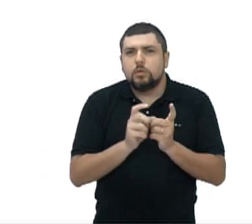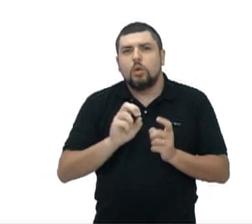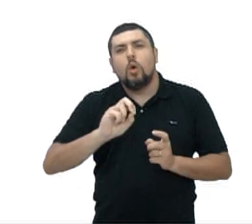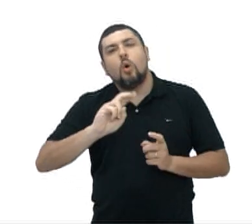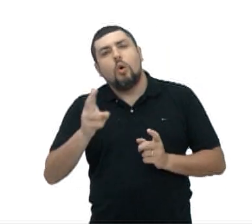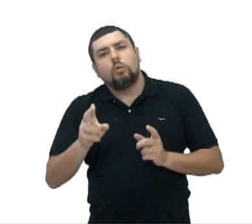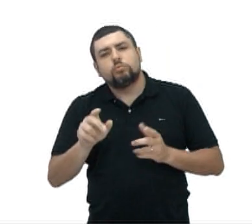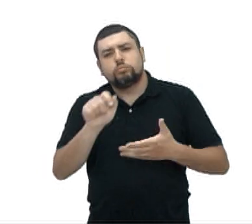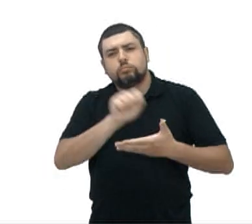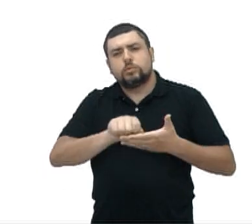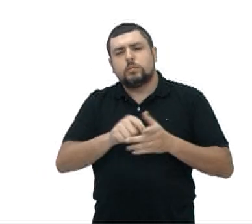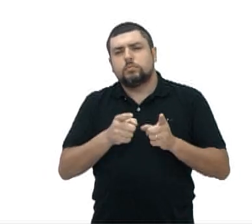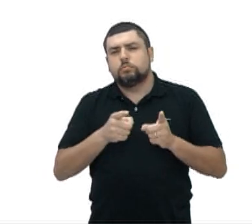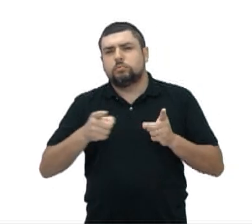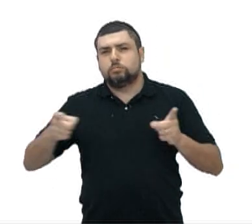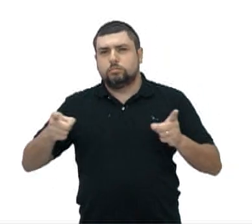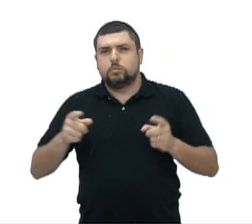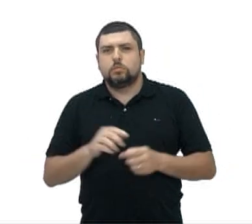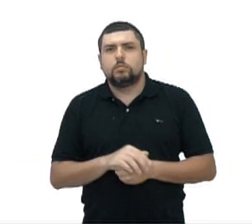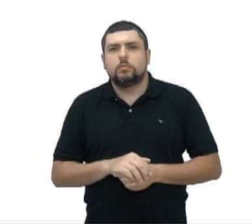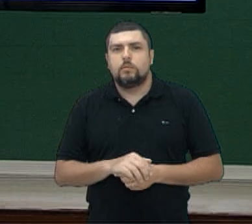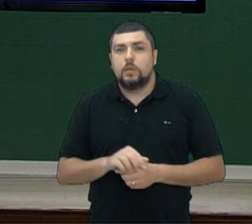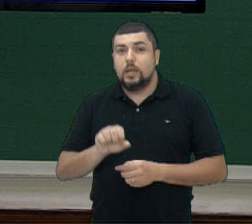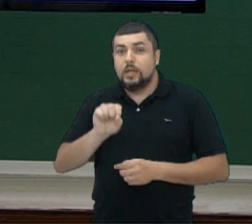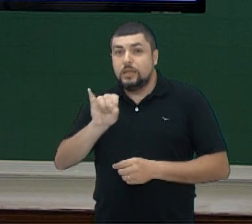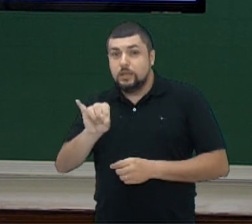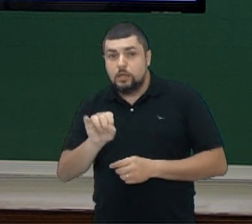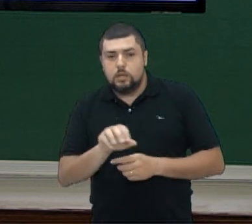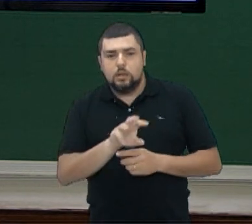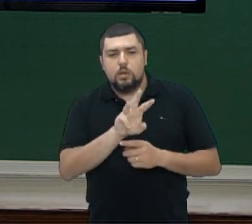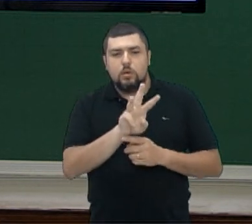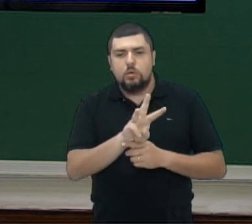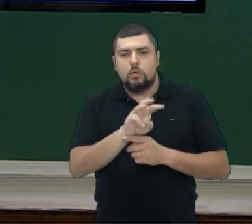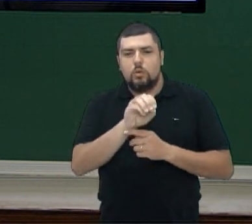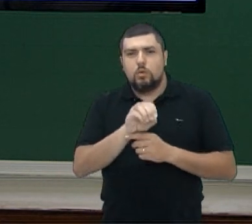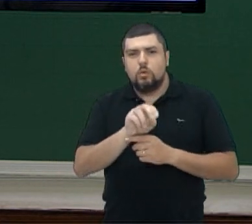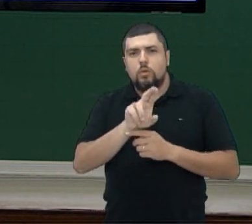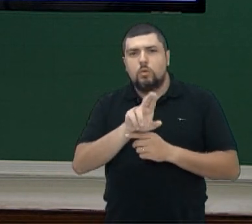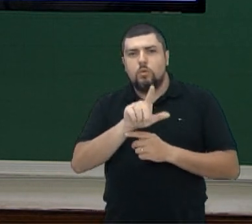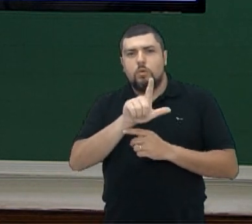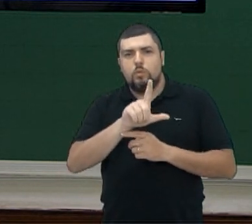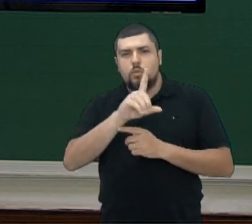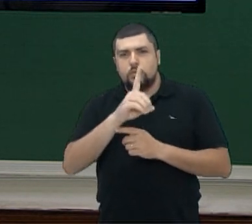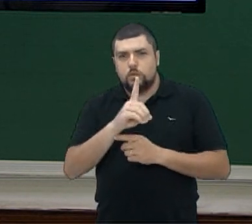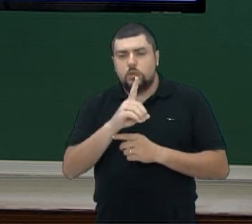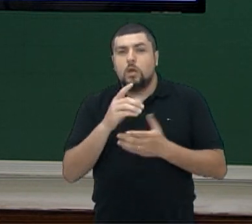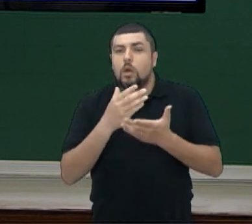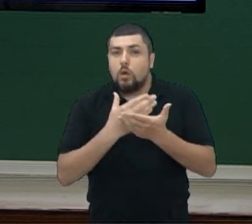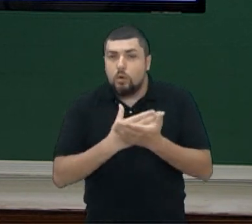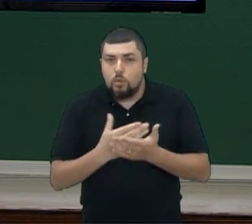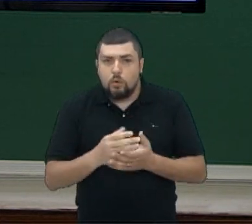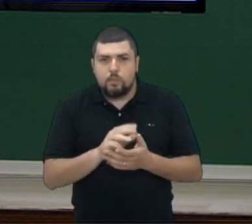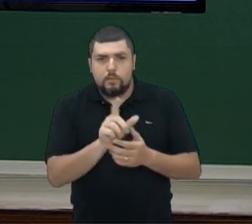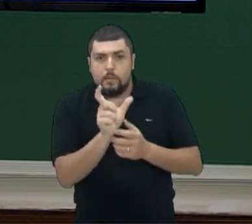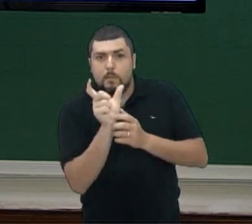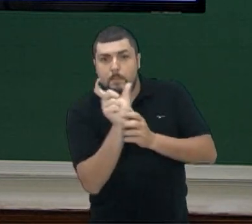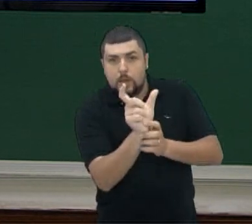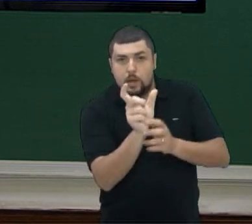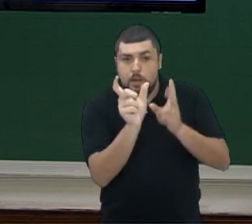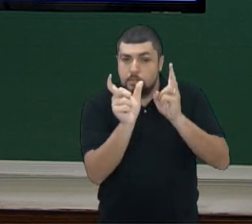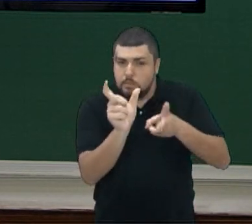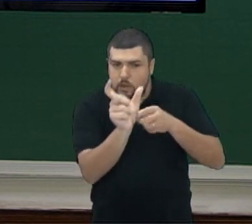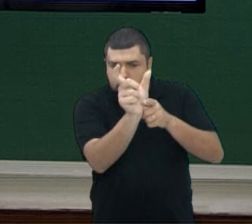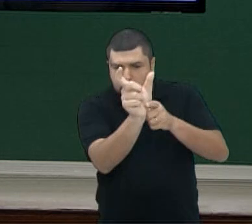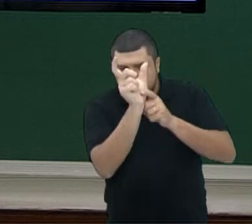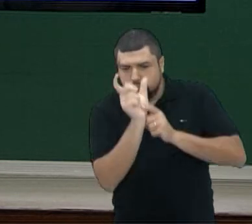problema. Se a pergunta foi feita com would, você responde com would, tá ok? Lembra disso? Então, tentem